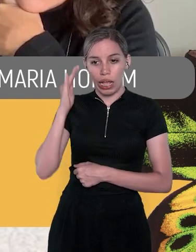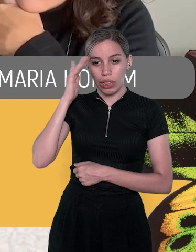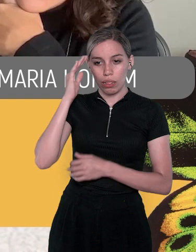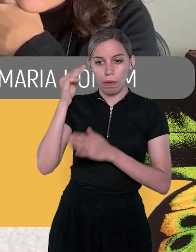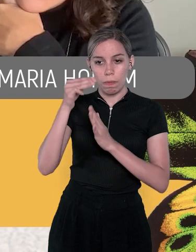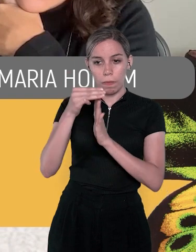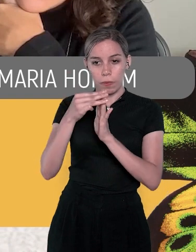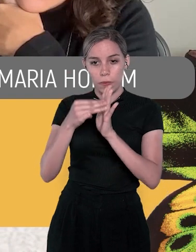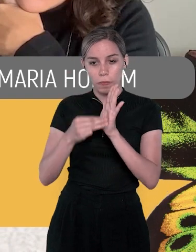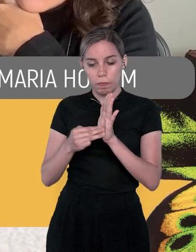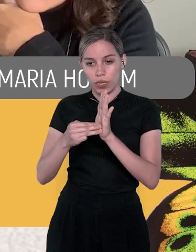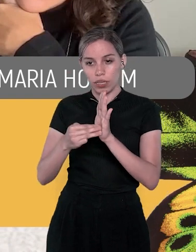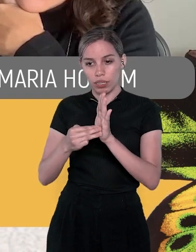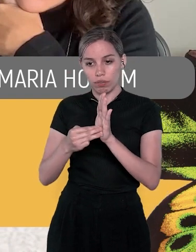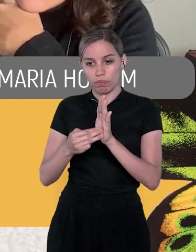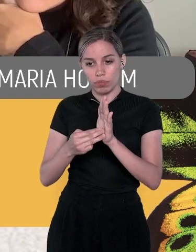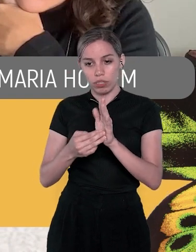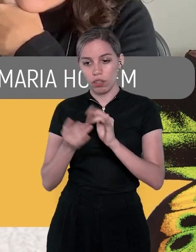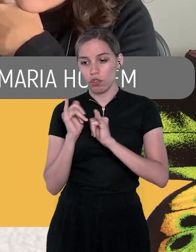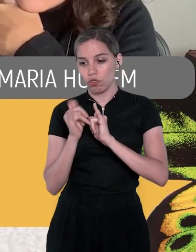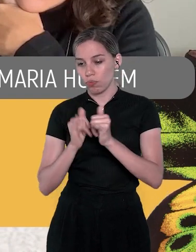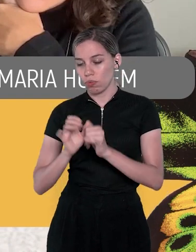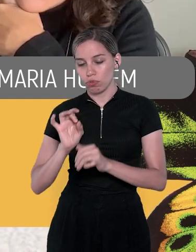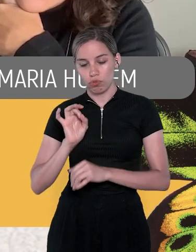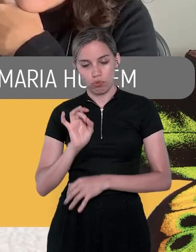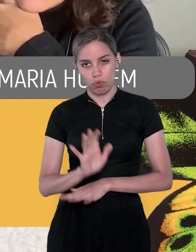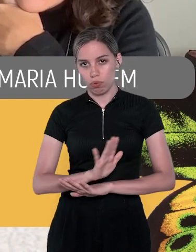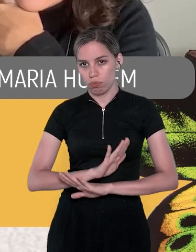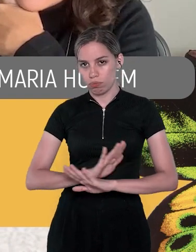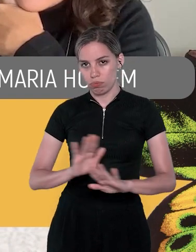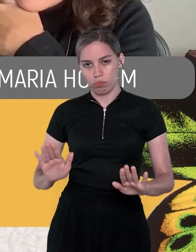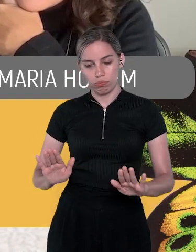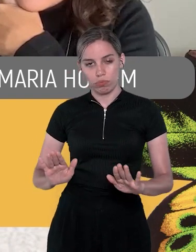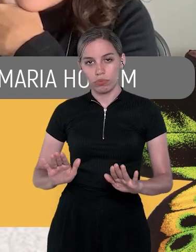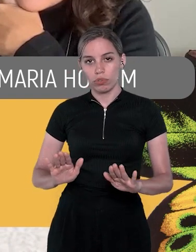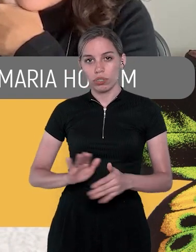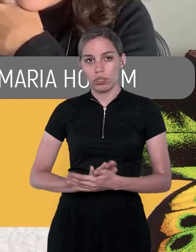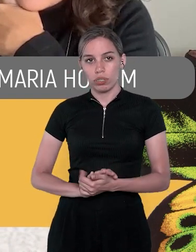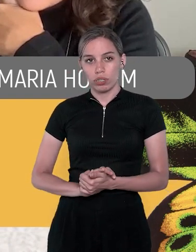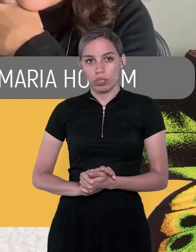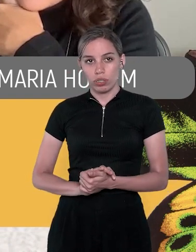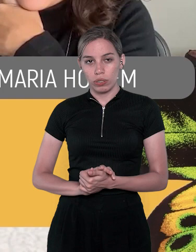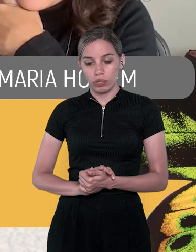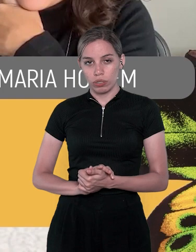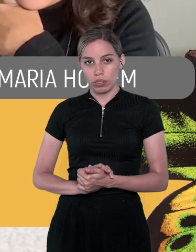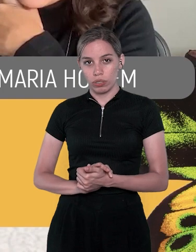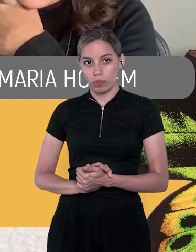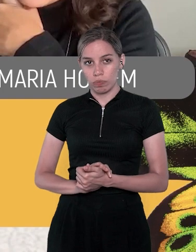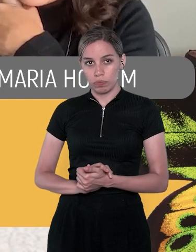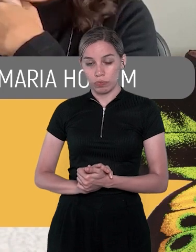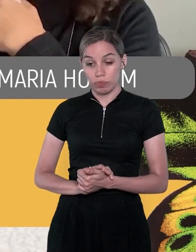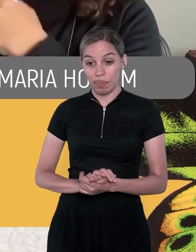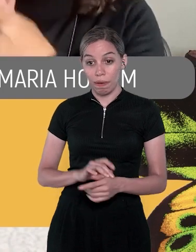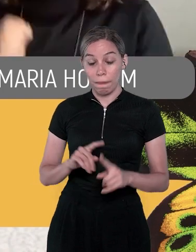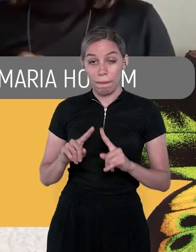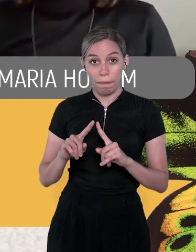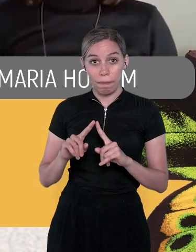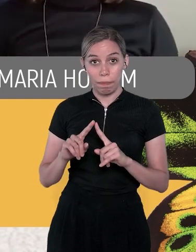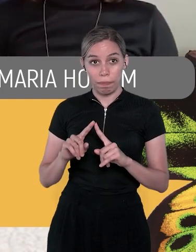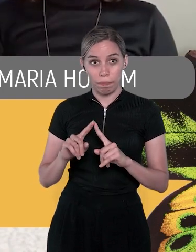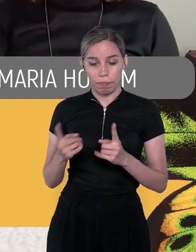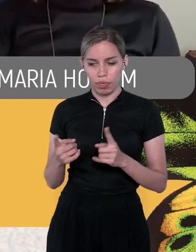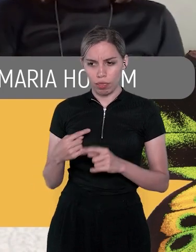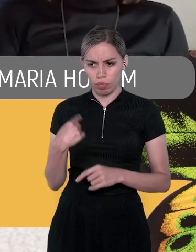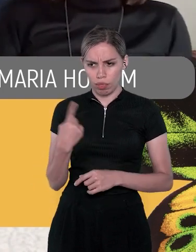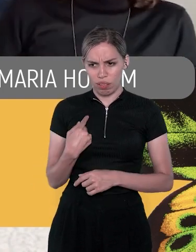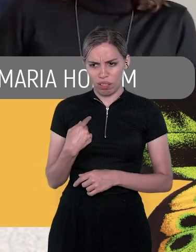o método, os dados e a interpretação dos dados. Ponto. Eu disse assim, bom, igual epidemiologista, né? Porque só que